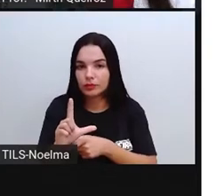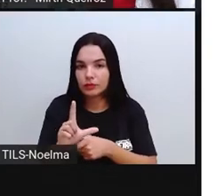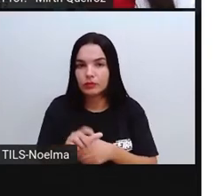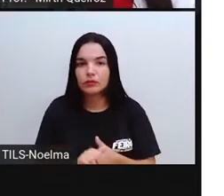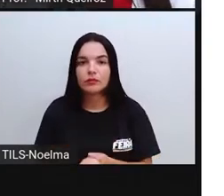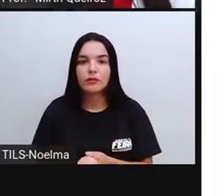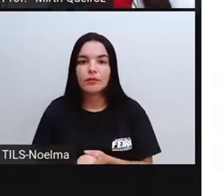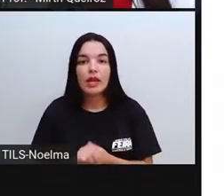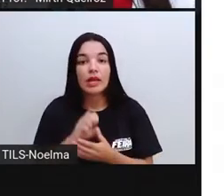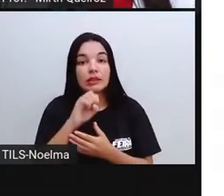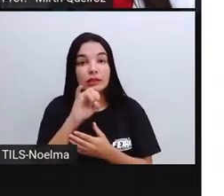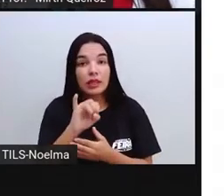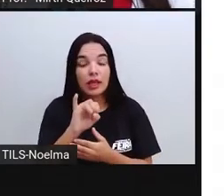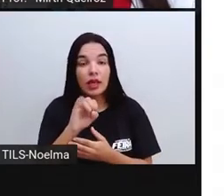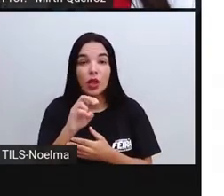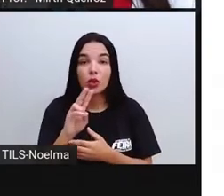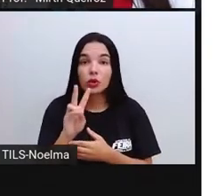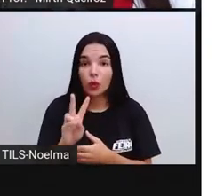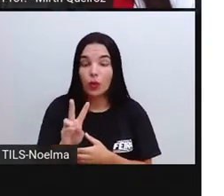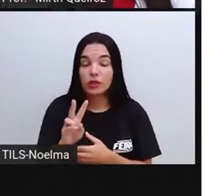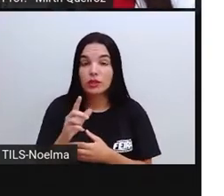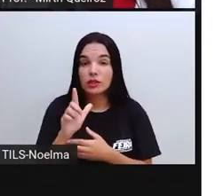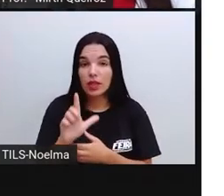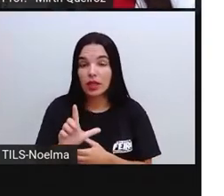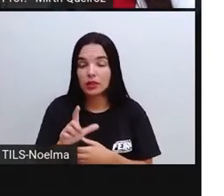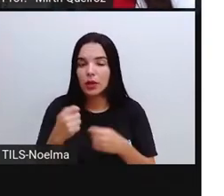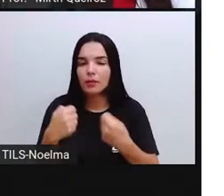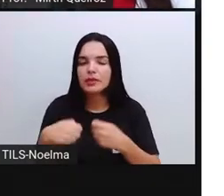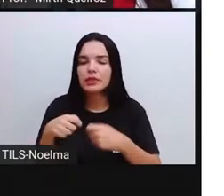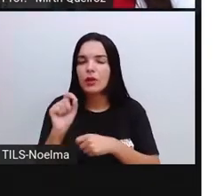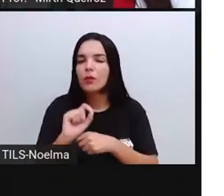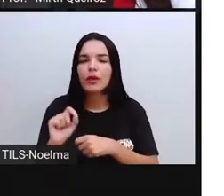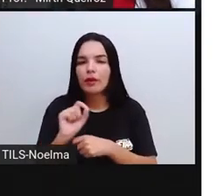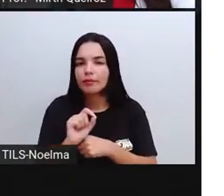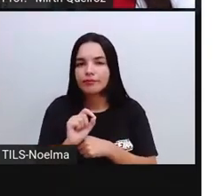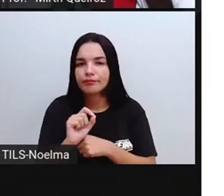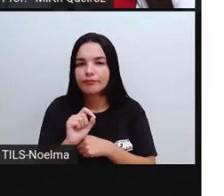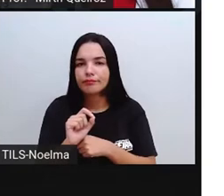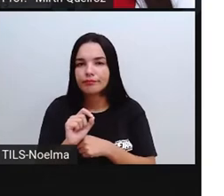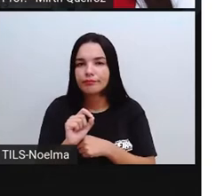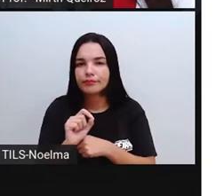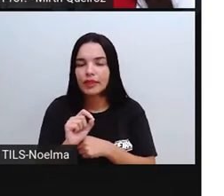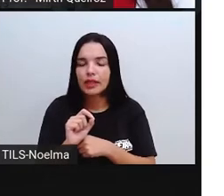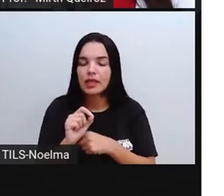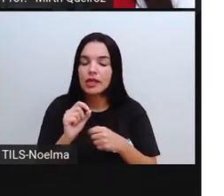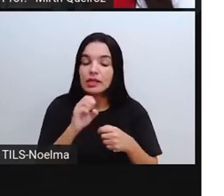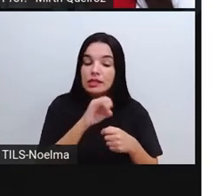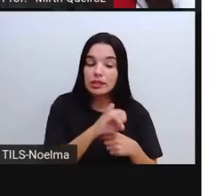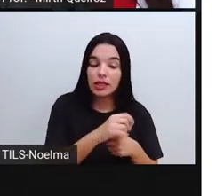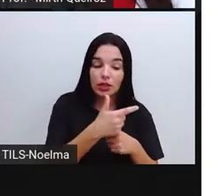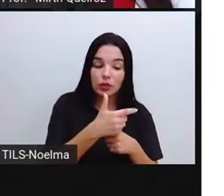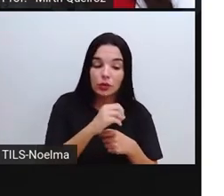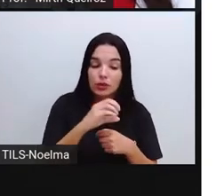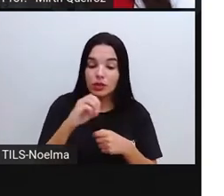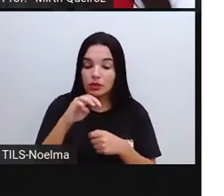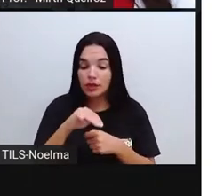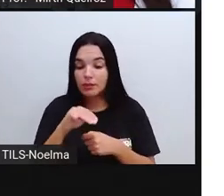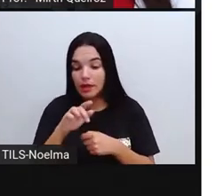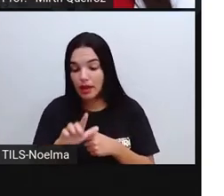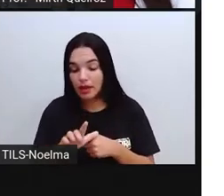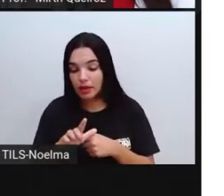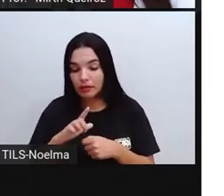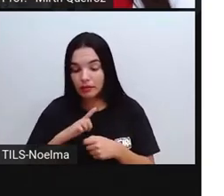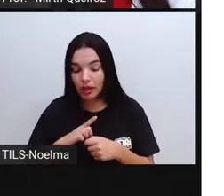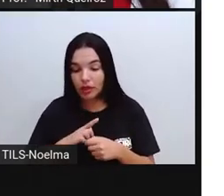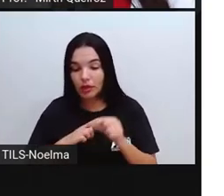se são dois litros ela precisa de Quanto de água para poder completar se 200 ml É para